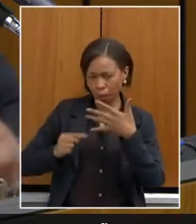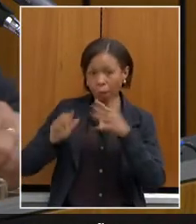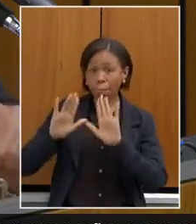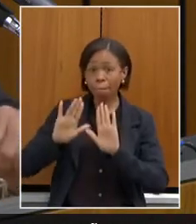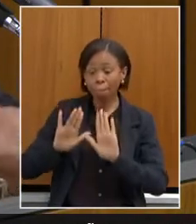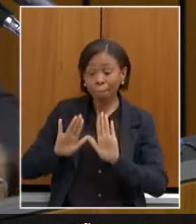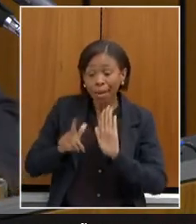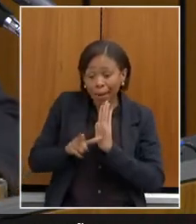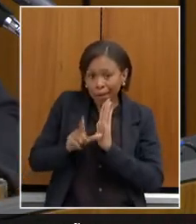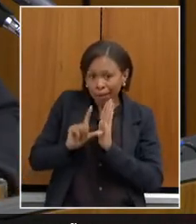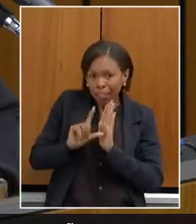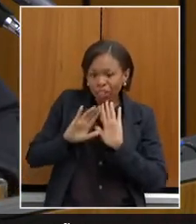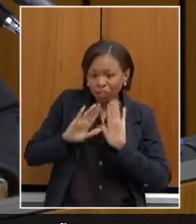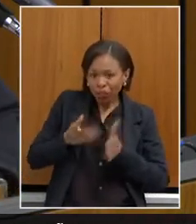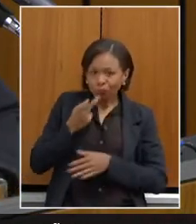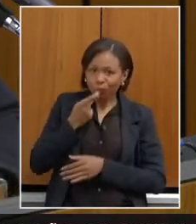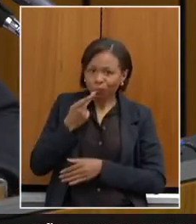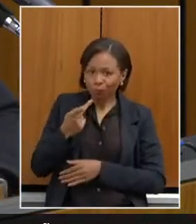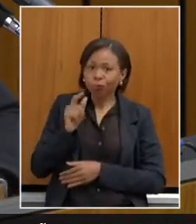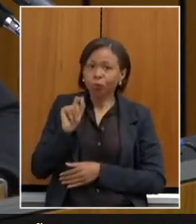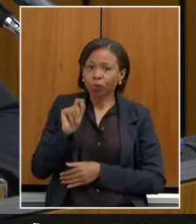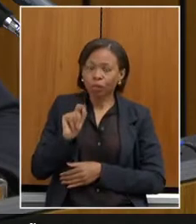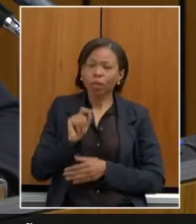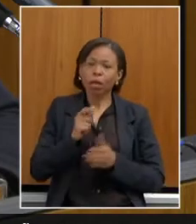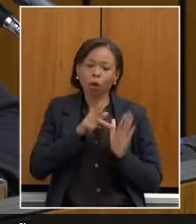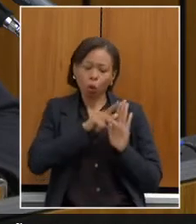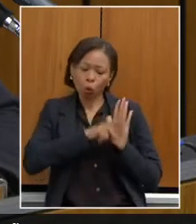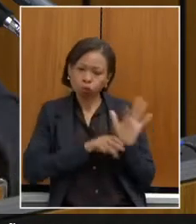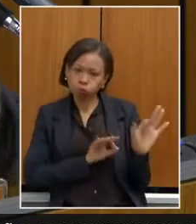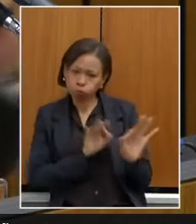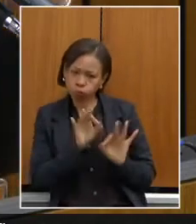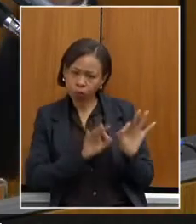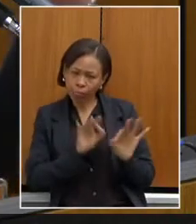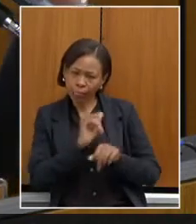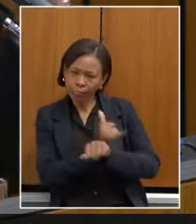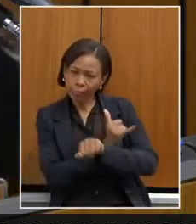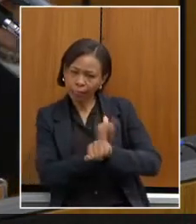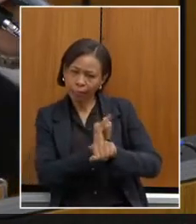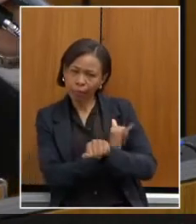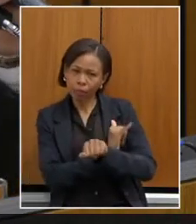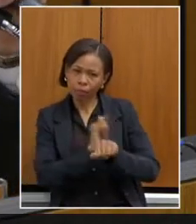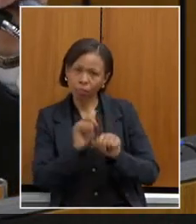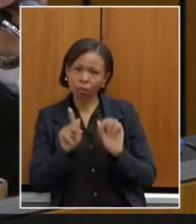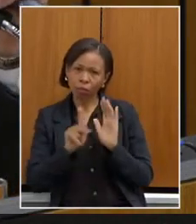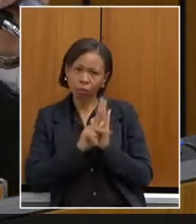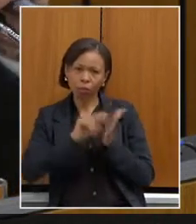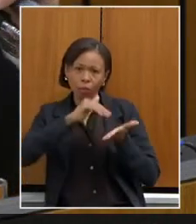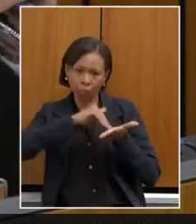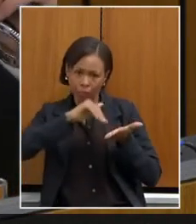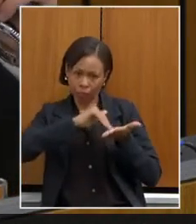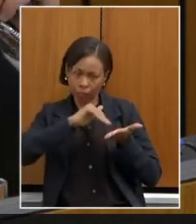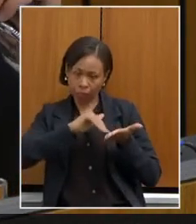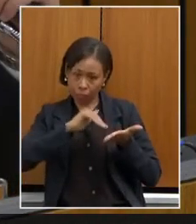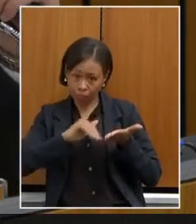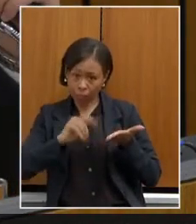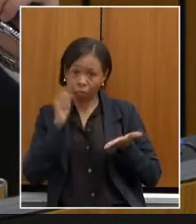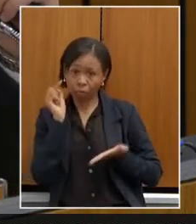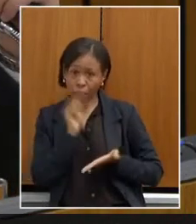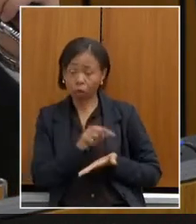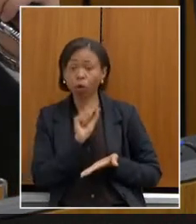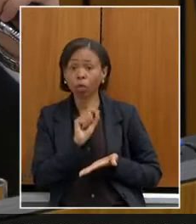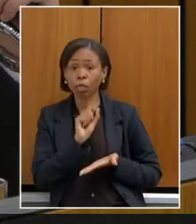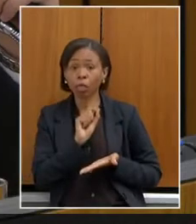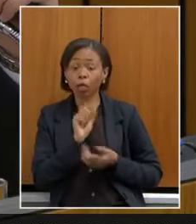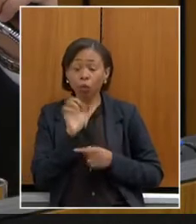adiantar para o senhor que o projeto estratégico da secretaria junto à governadora é que todo o estado